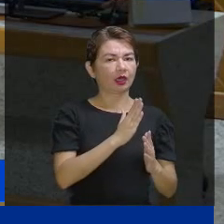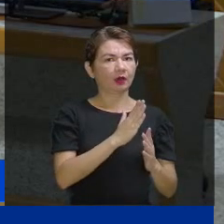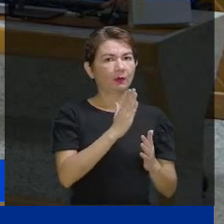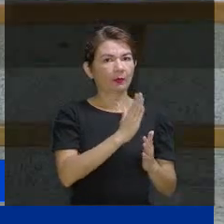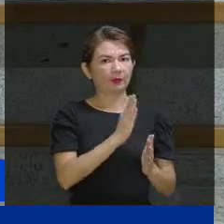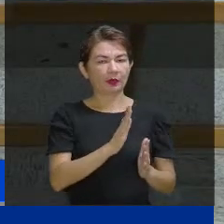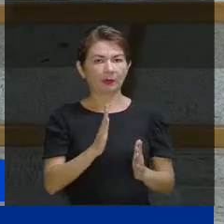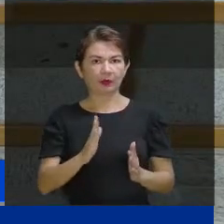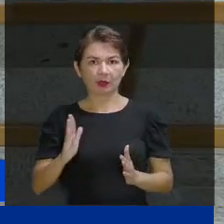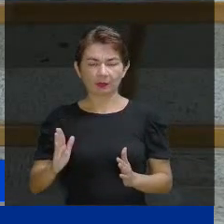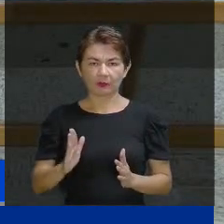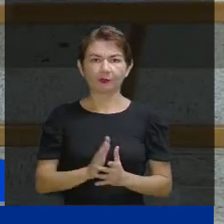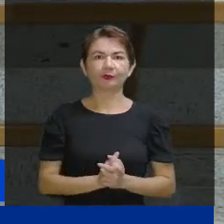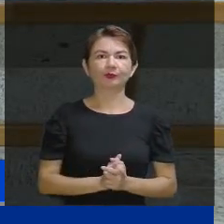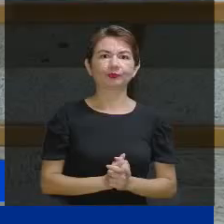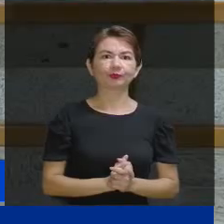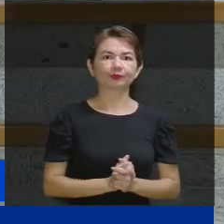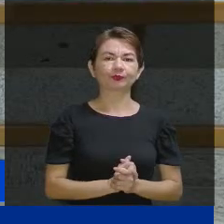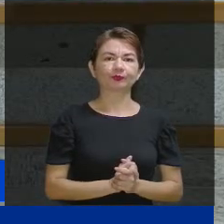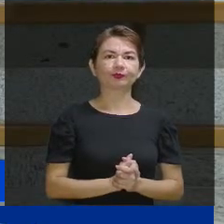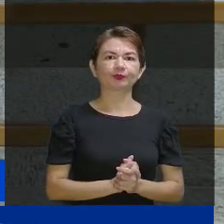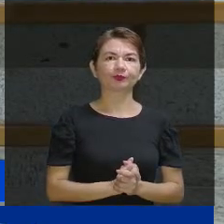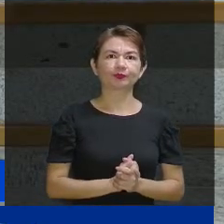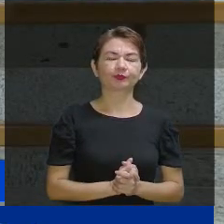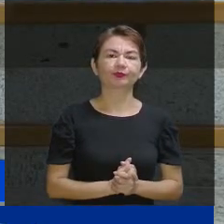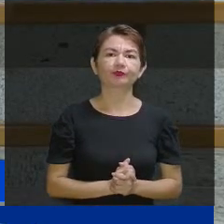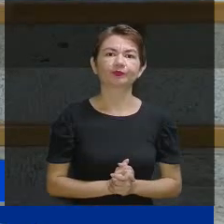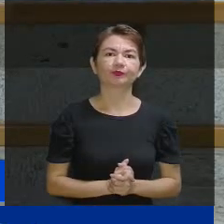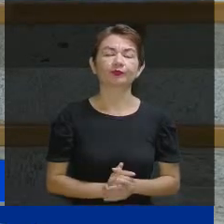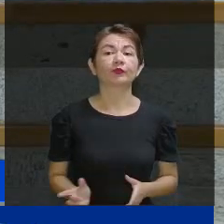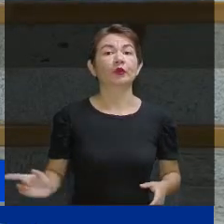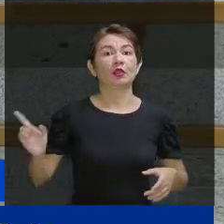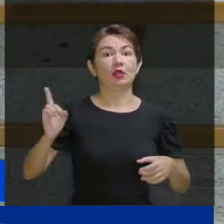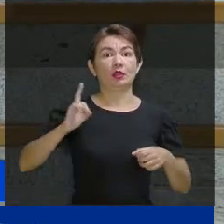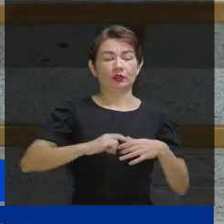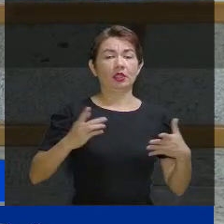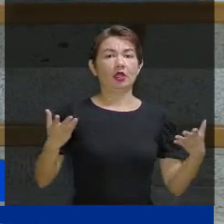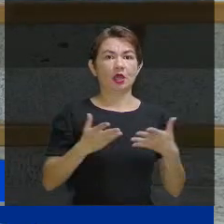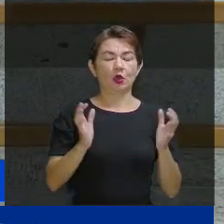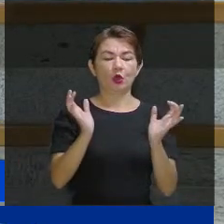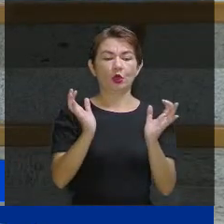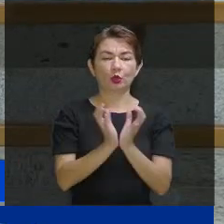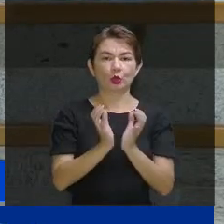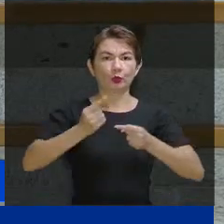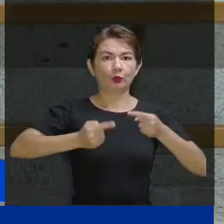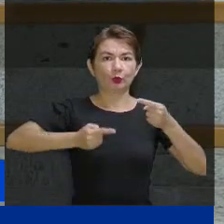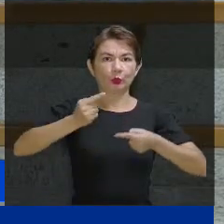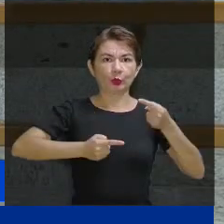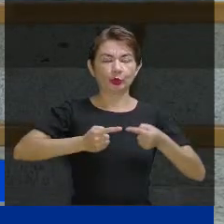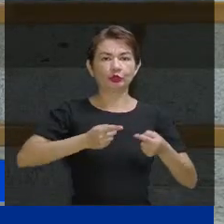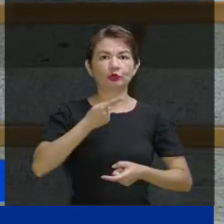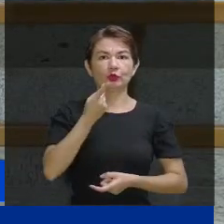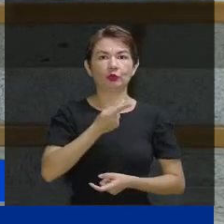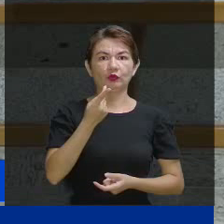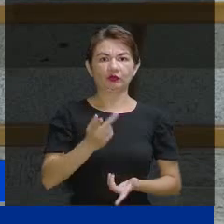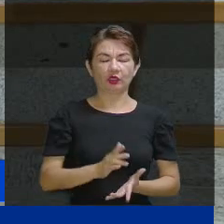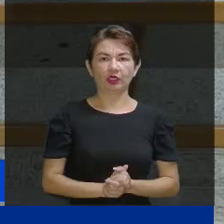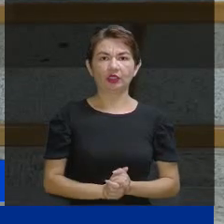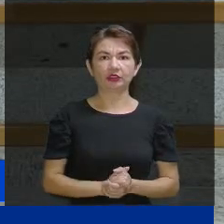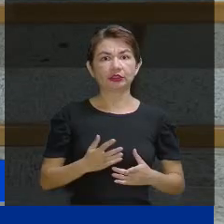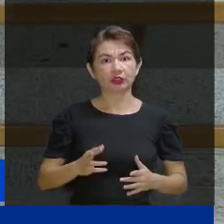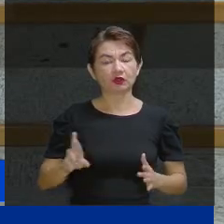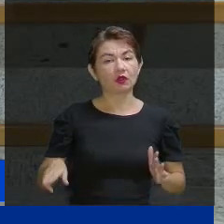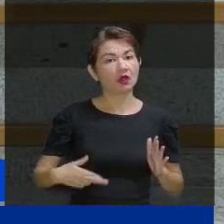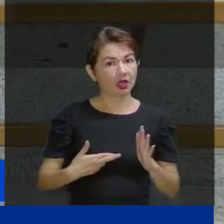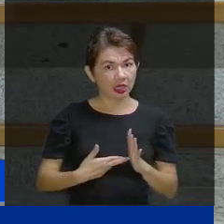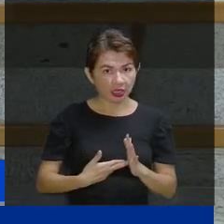Primeiro ponto, sim. Voltamos e suspendemos, volta para que a coligação se manifeste. Com relação ao